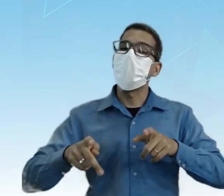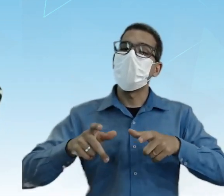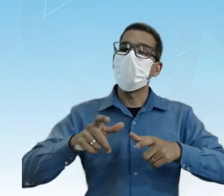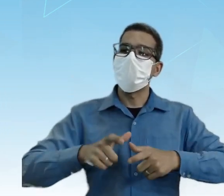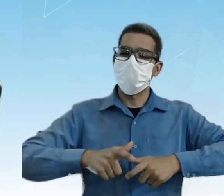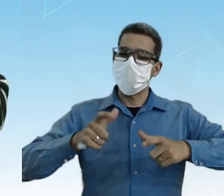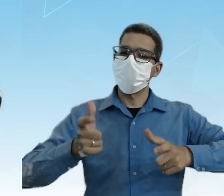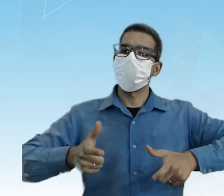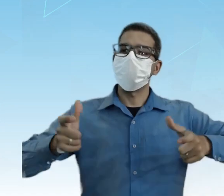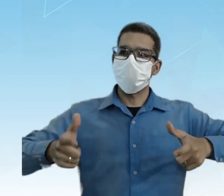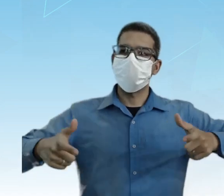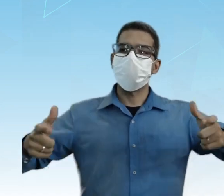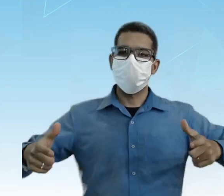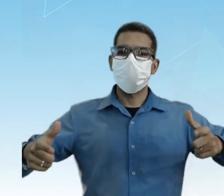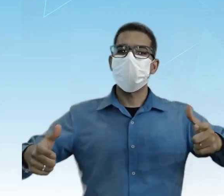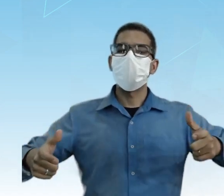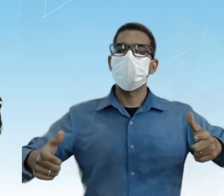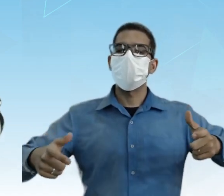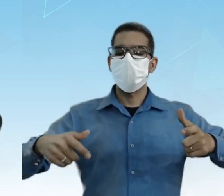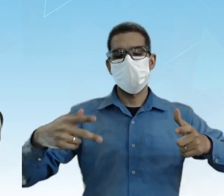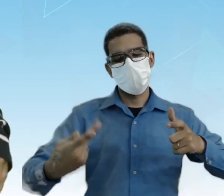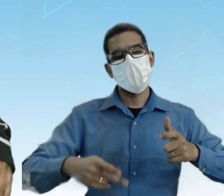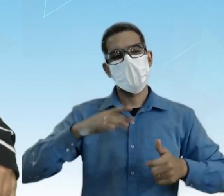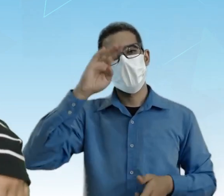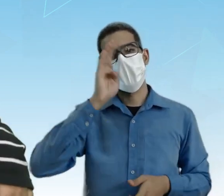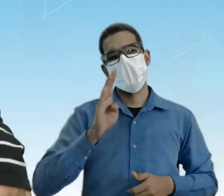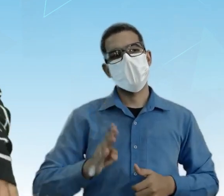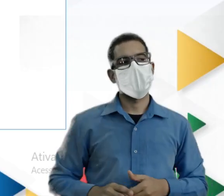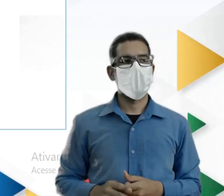população, que no caso da gente é a brasileira.